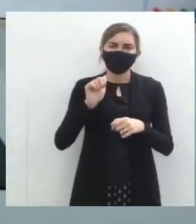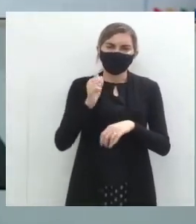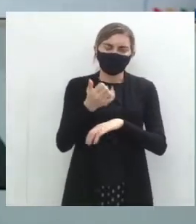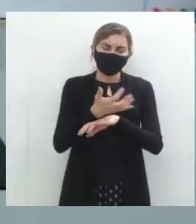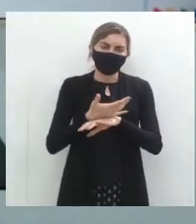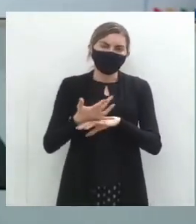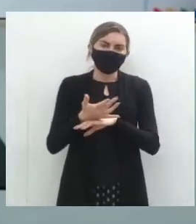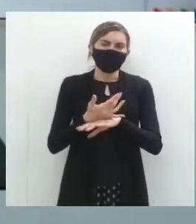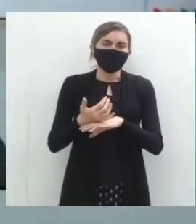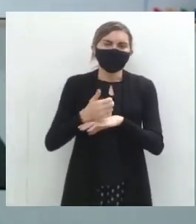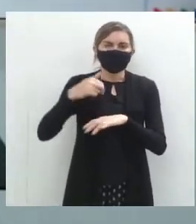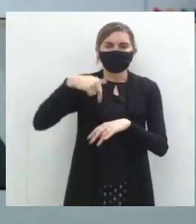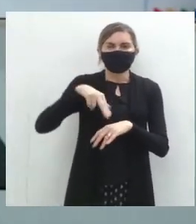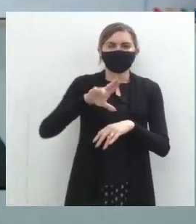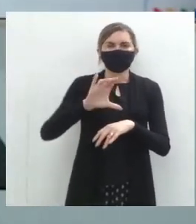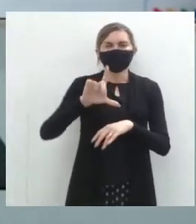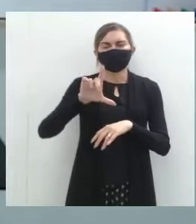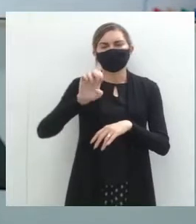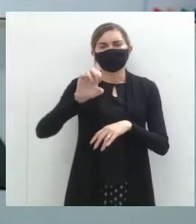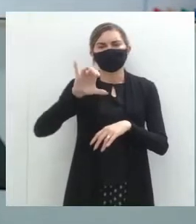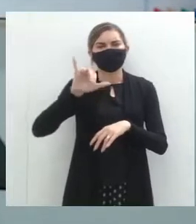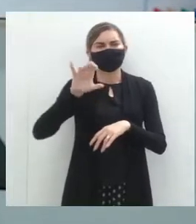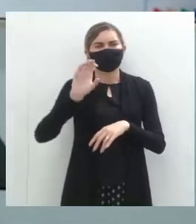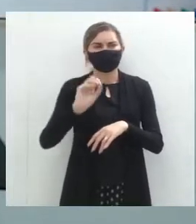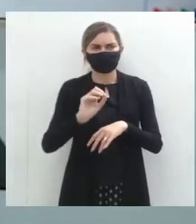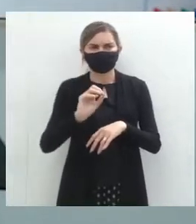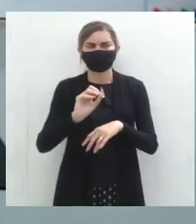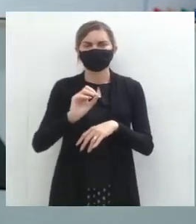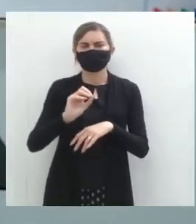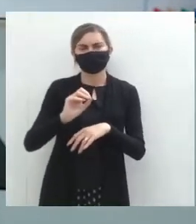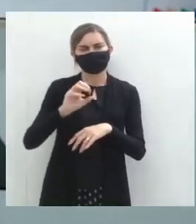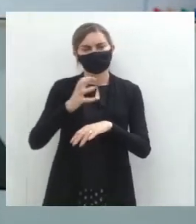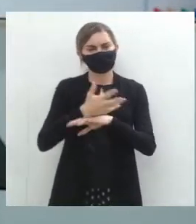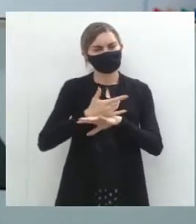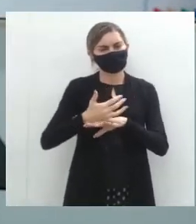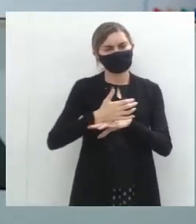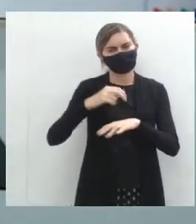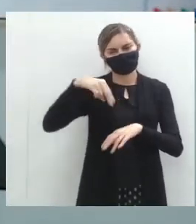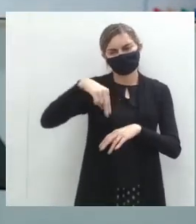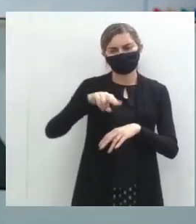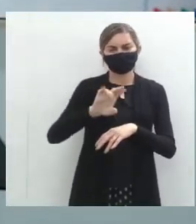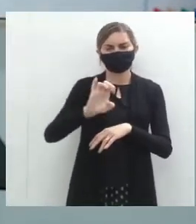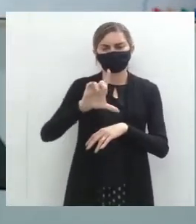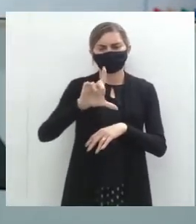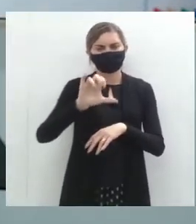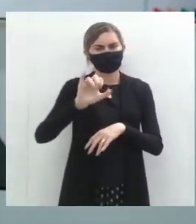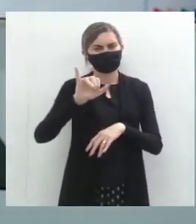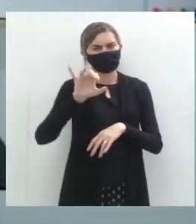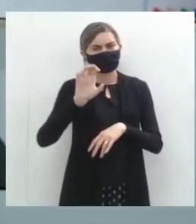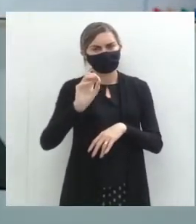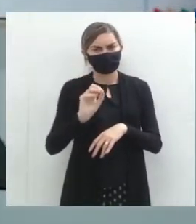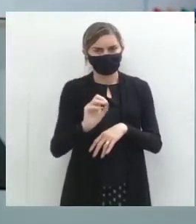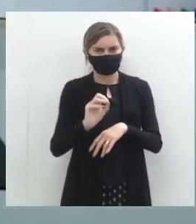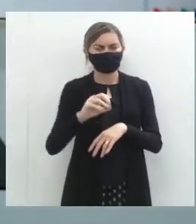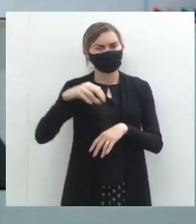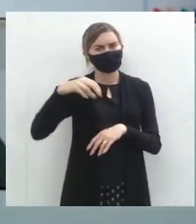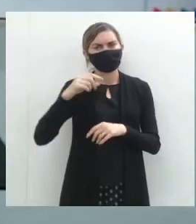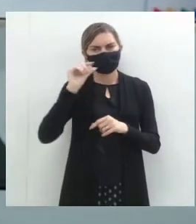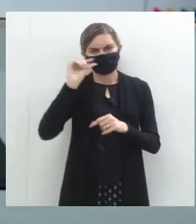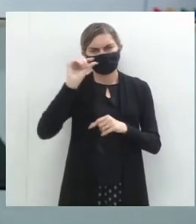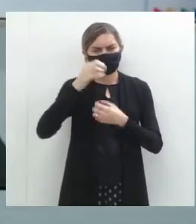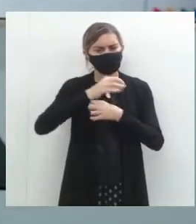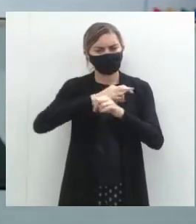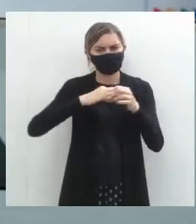ácido nucleico. Chamado de ácido nucleico. Presta atenção. Monômero é uma molécula